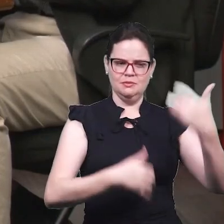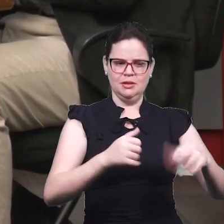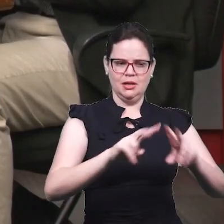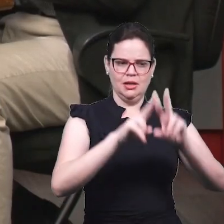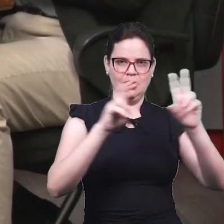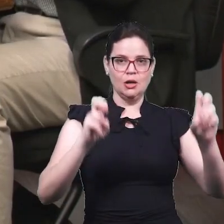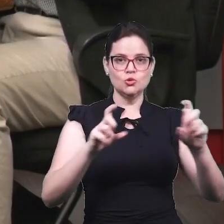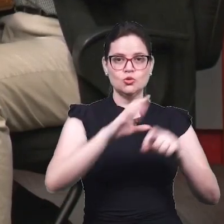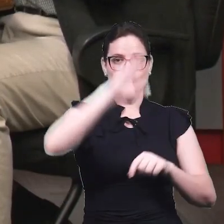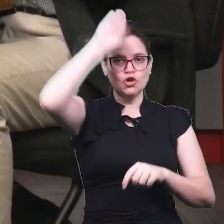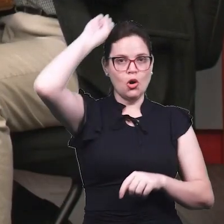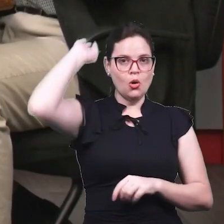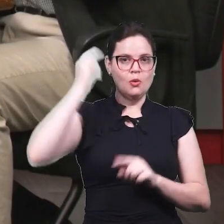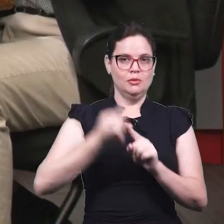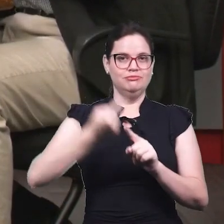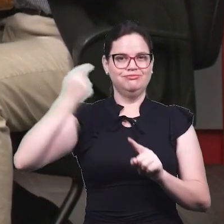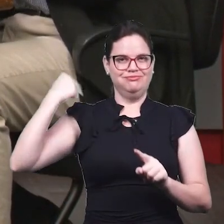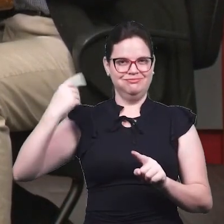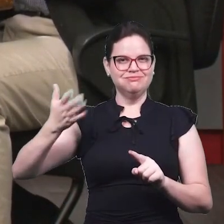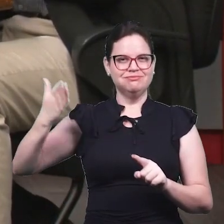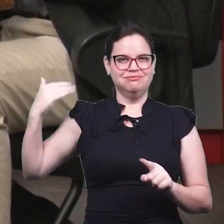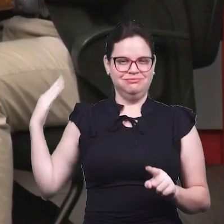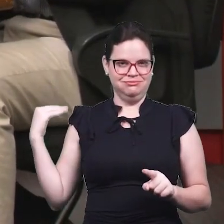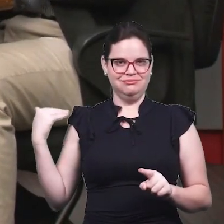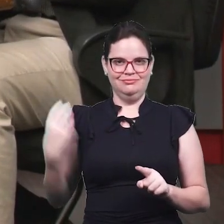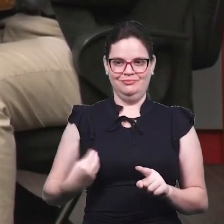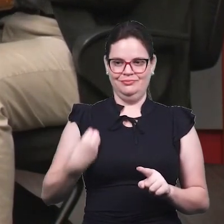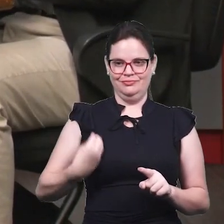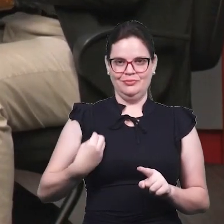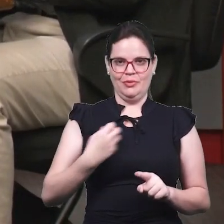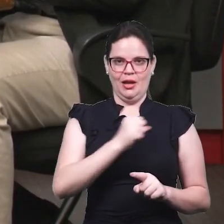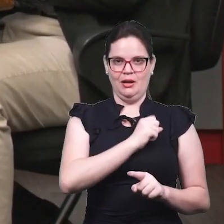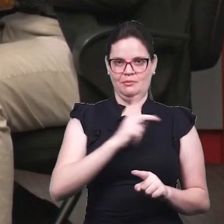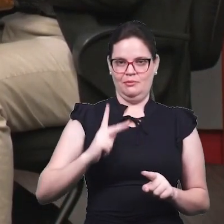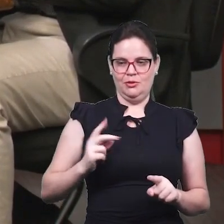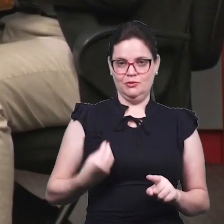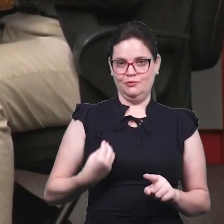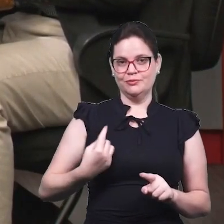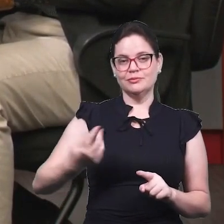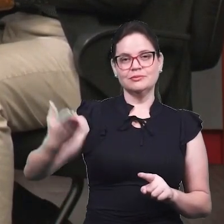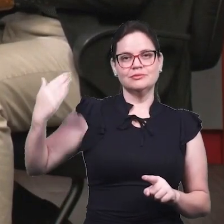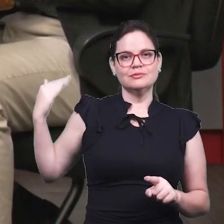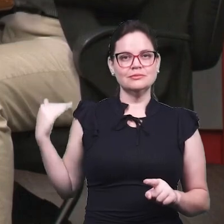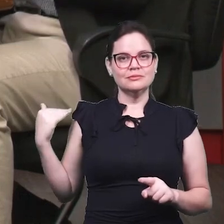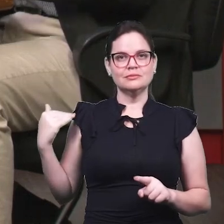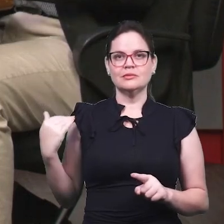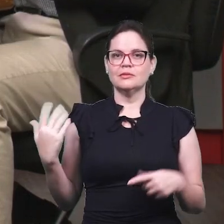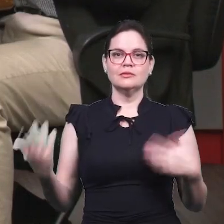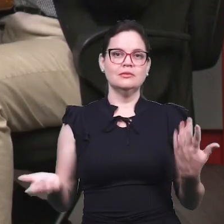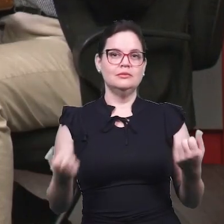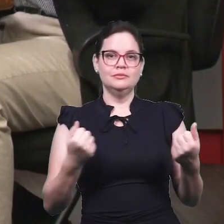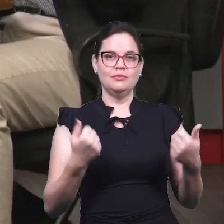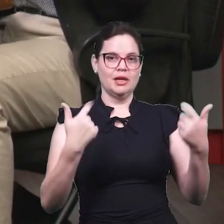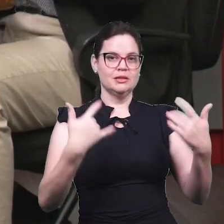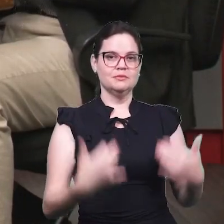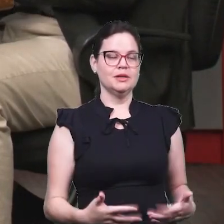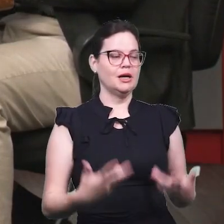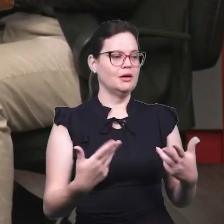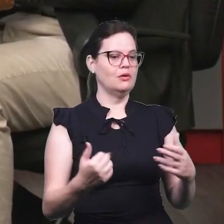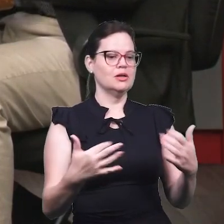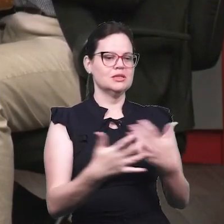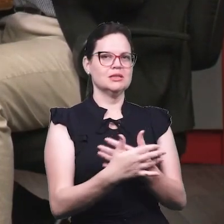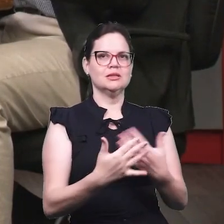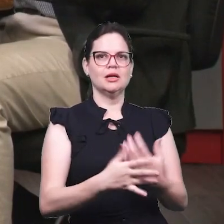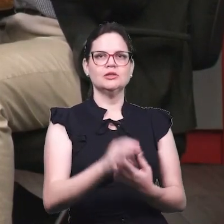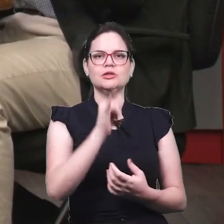Roma na época, né, em que o apóstolo Paulo viveu, é falar de uma cidade